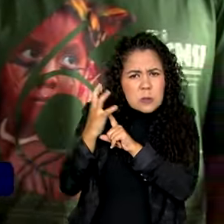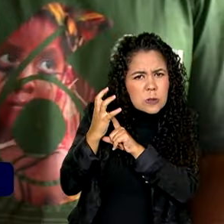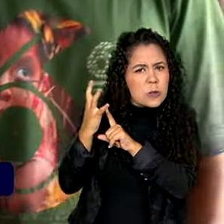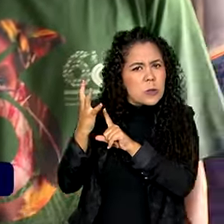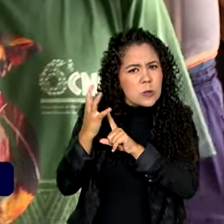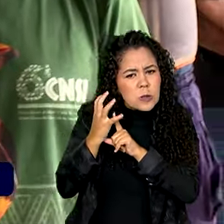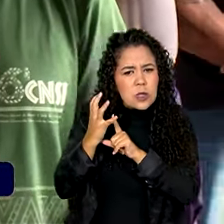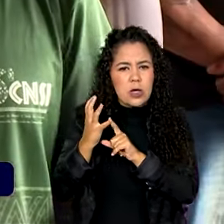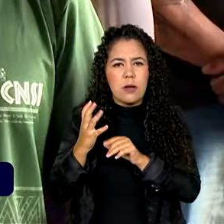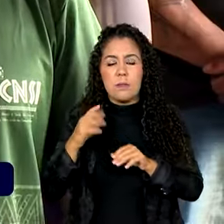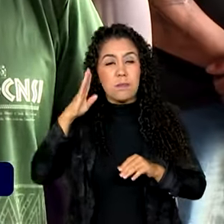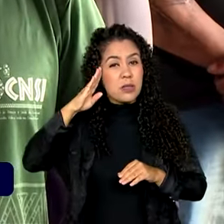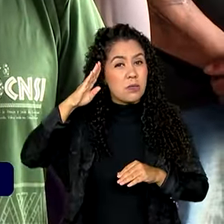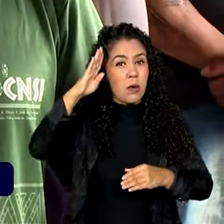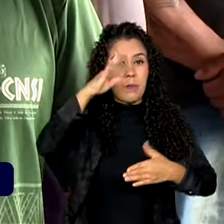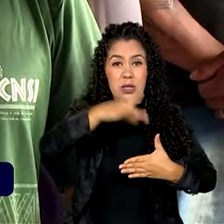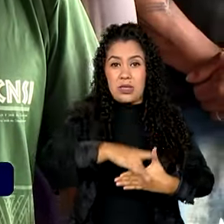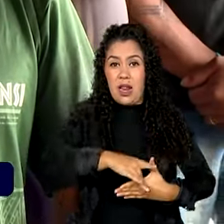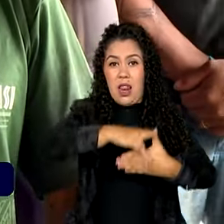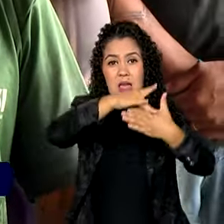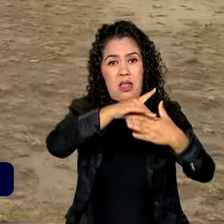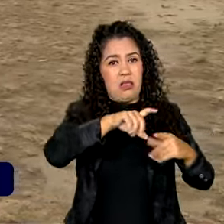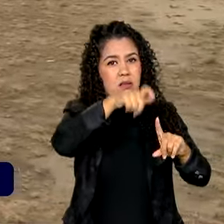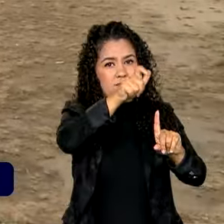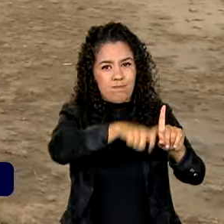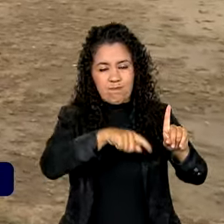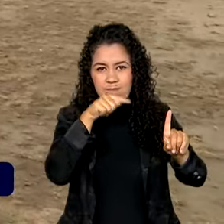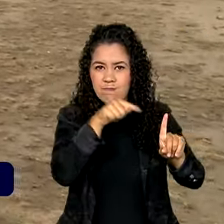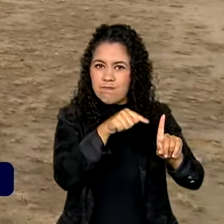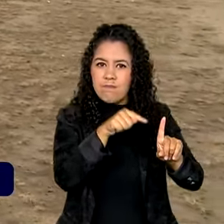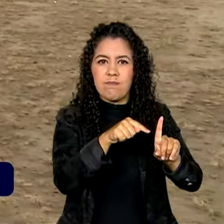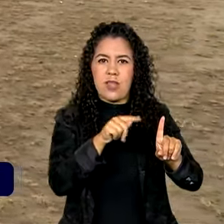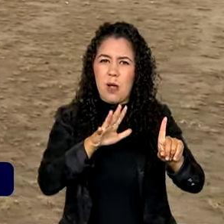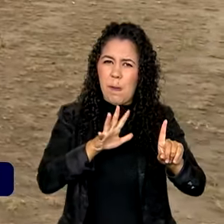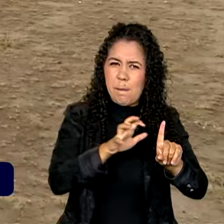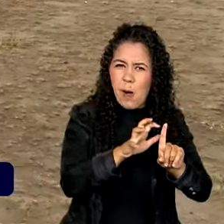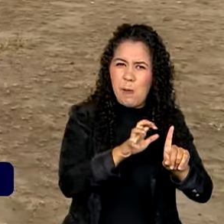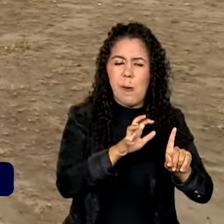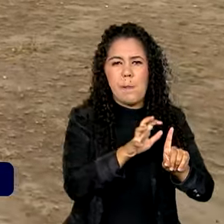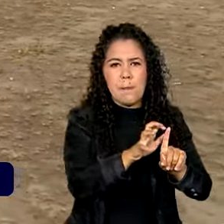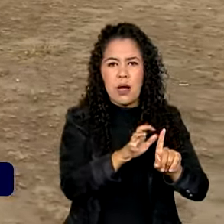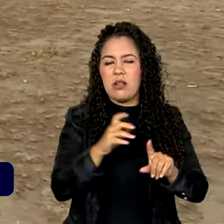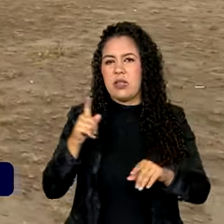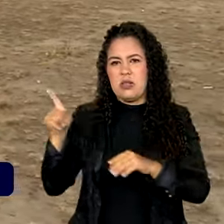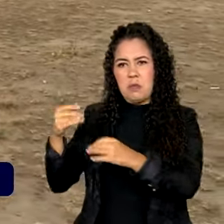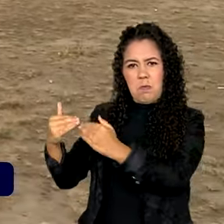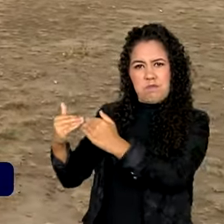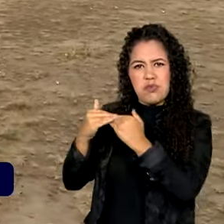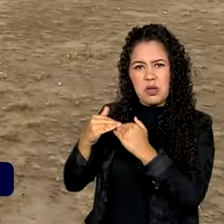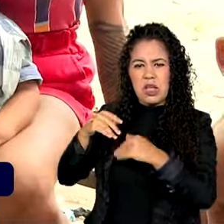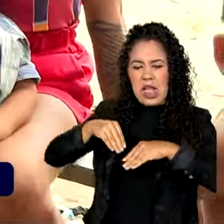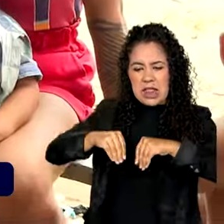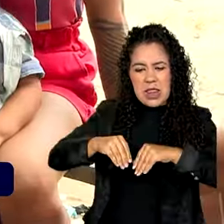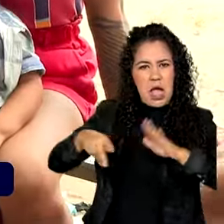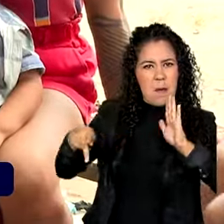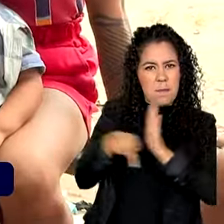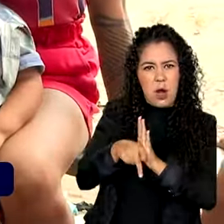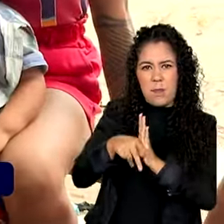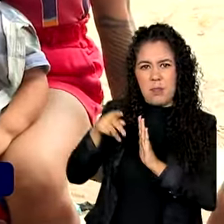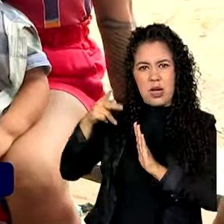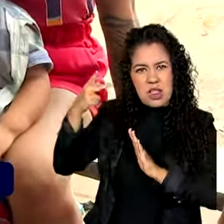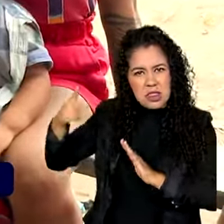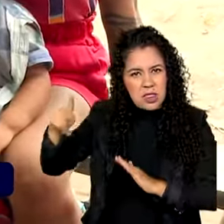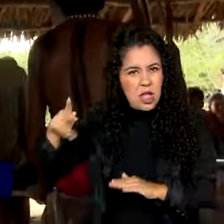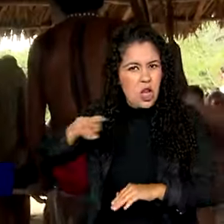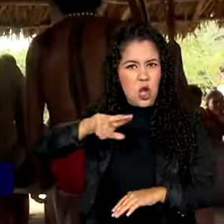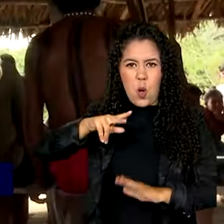Em cima da liderança, né, que essa terra não era nossa, era dele, né?